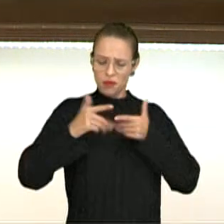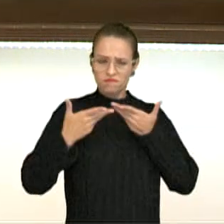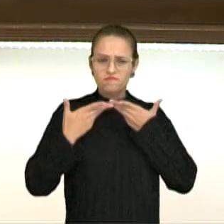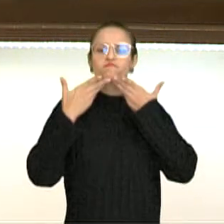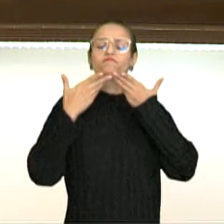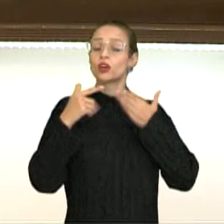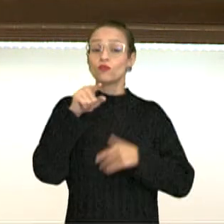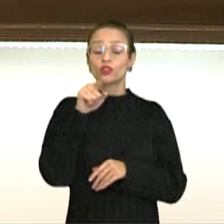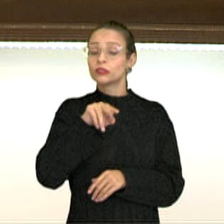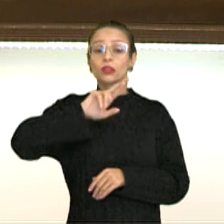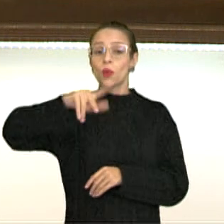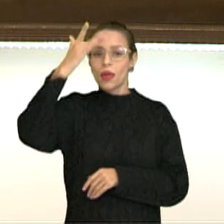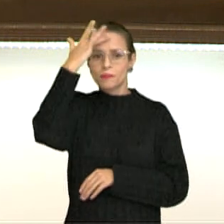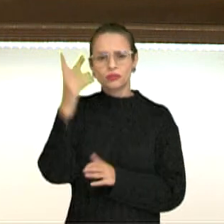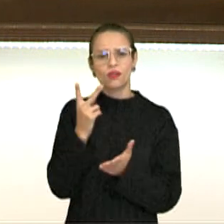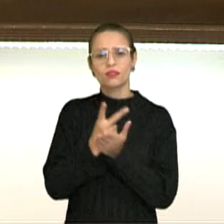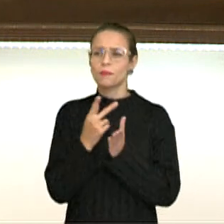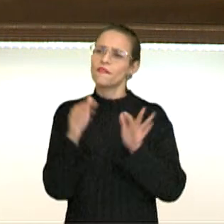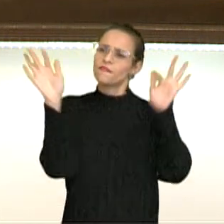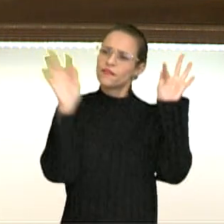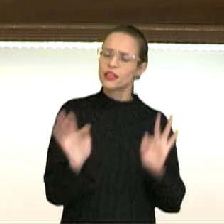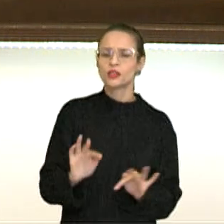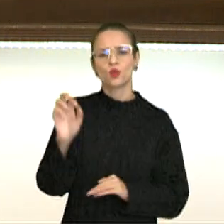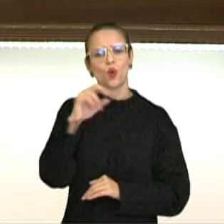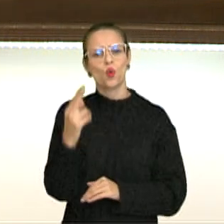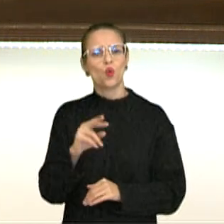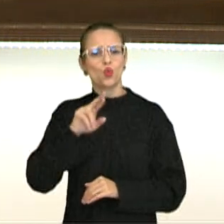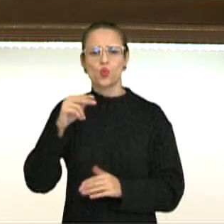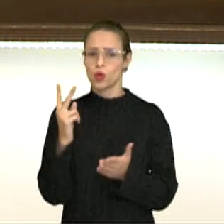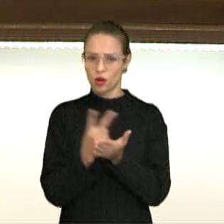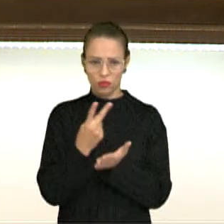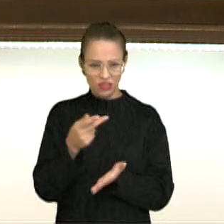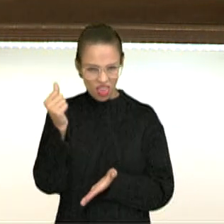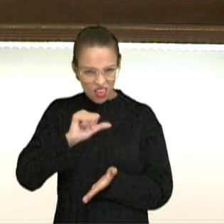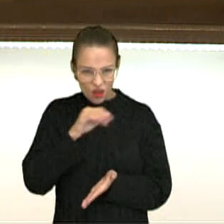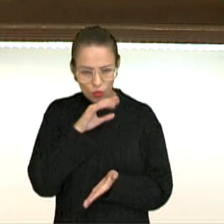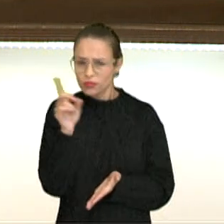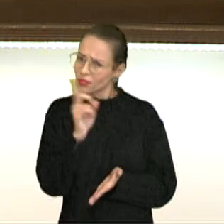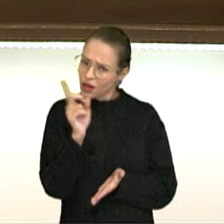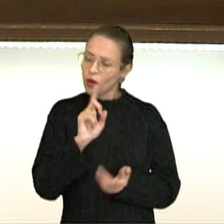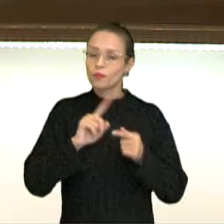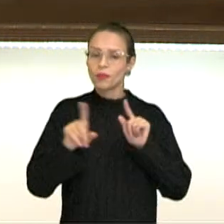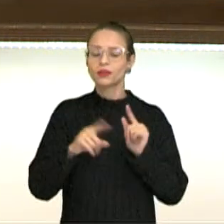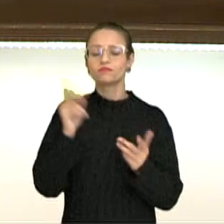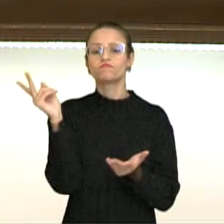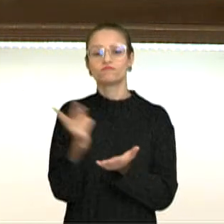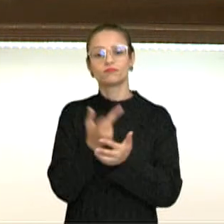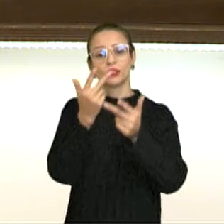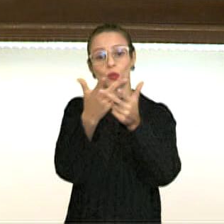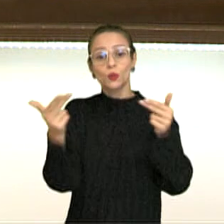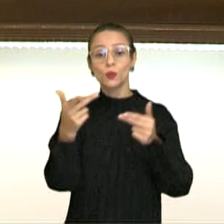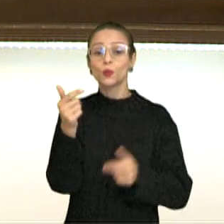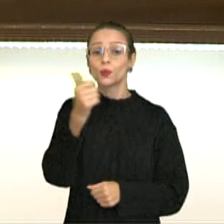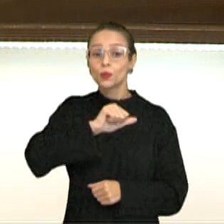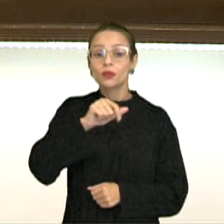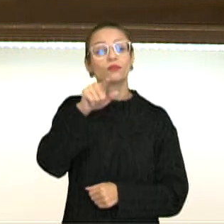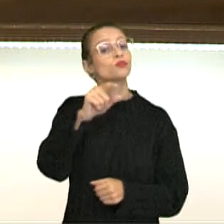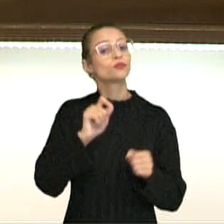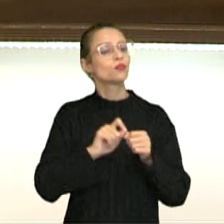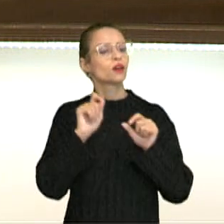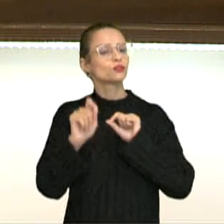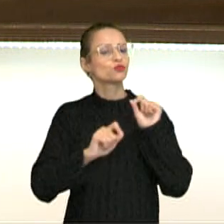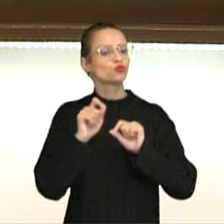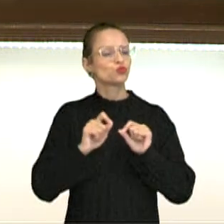Você não é uma pessoa que está sempre feliz ou que nunca acontece nada de mal com você, mas quando acontece uma coisa ruim, o que você faz?